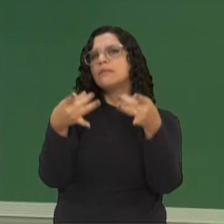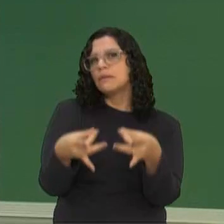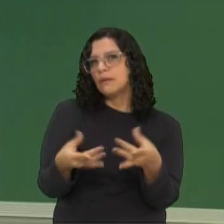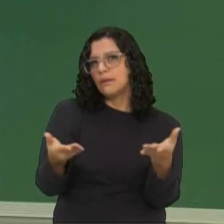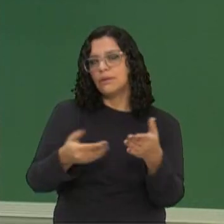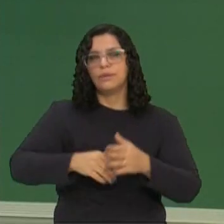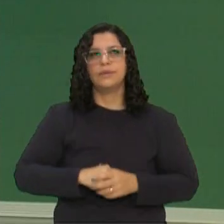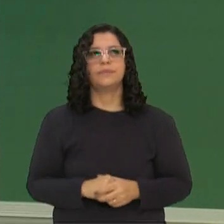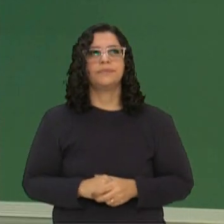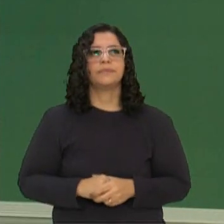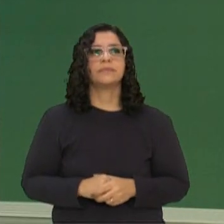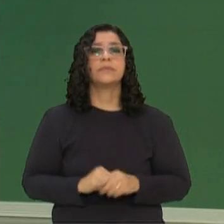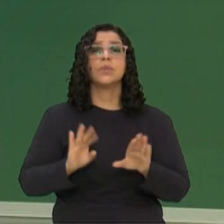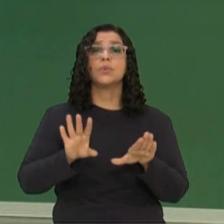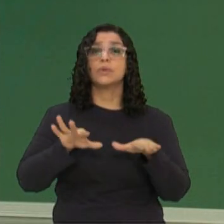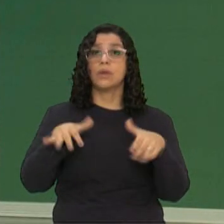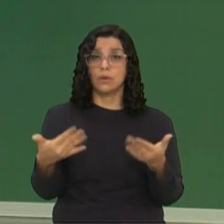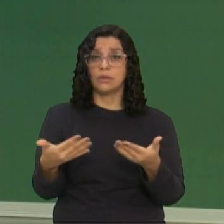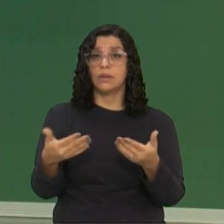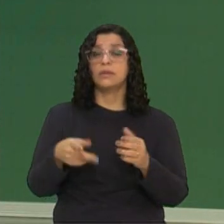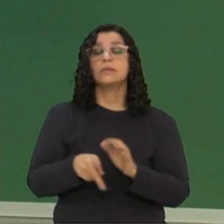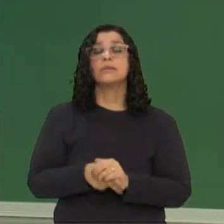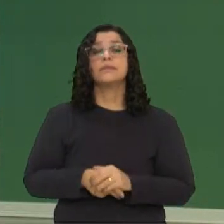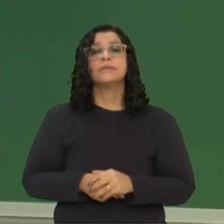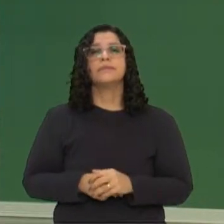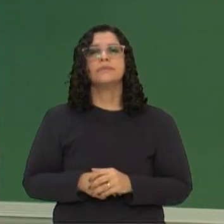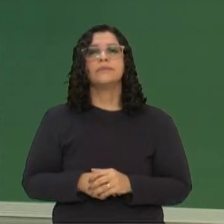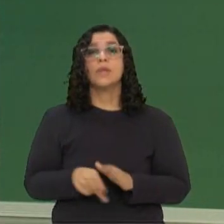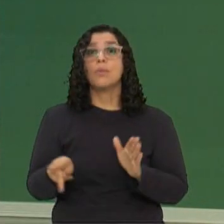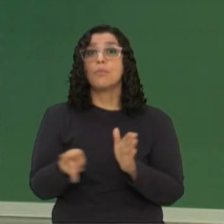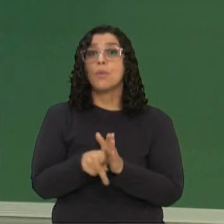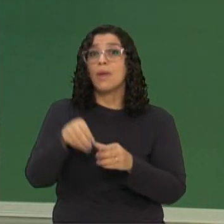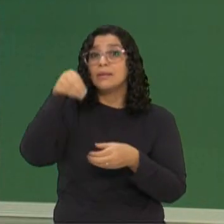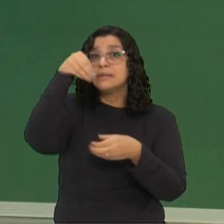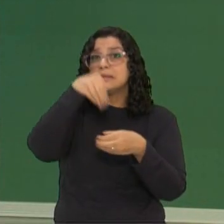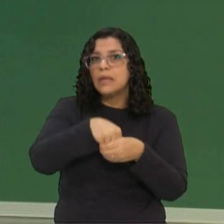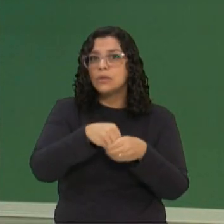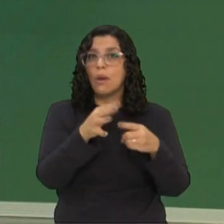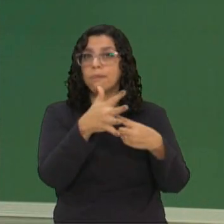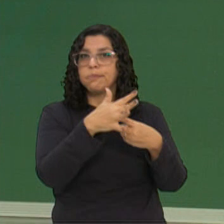que acontece? Dentro dos motores ali,